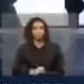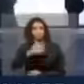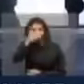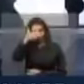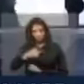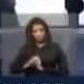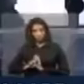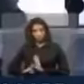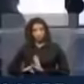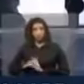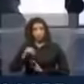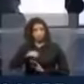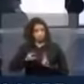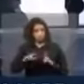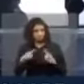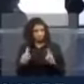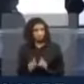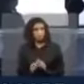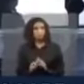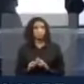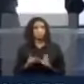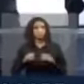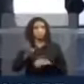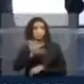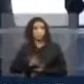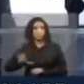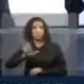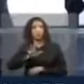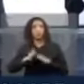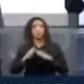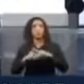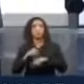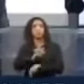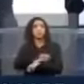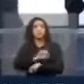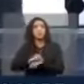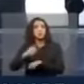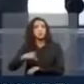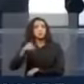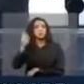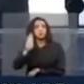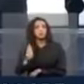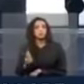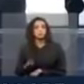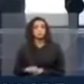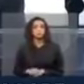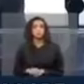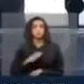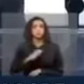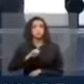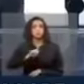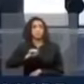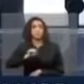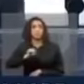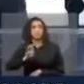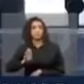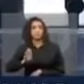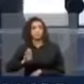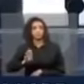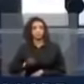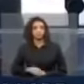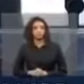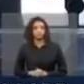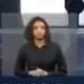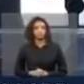Represento nesta audiência pública a Convenção Geral das Assembleias de Deus no Brasil, CGADB.